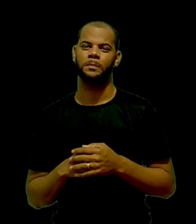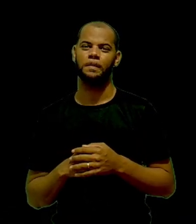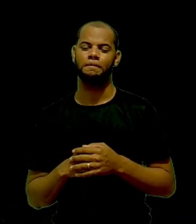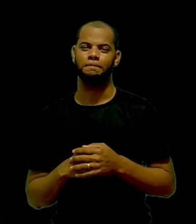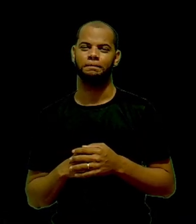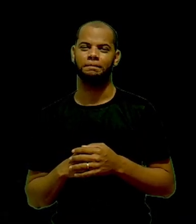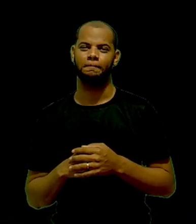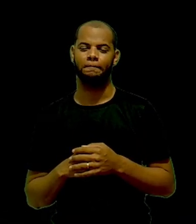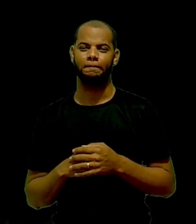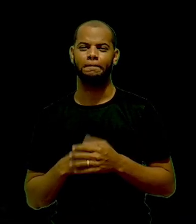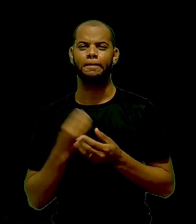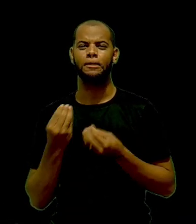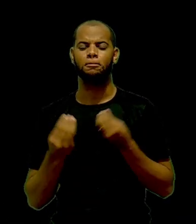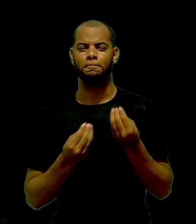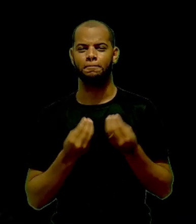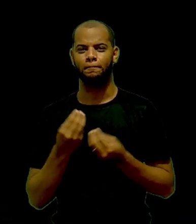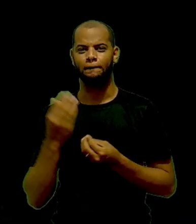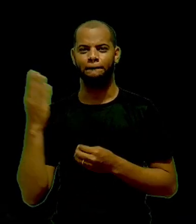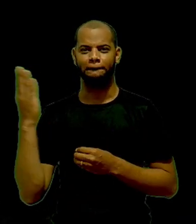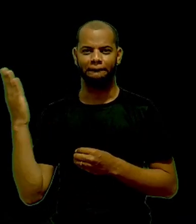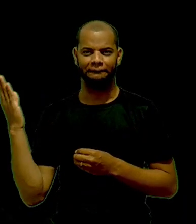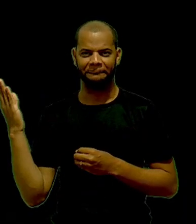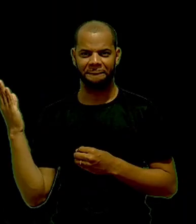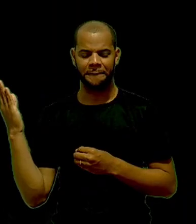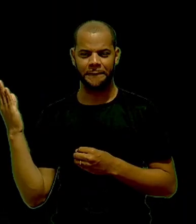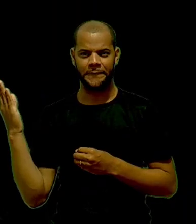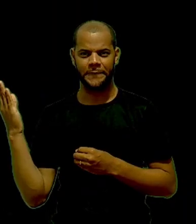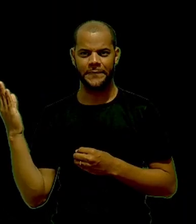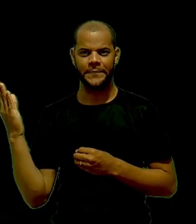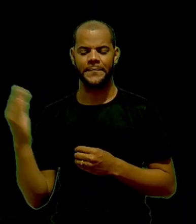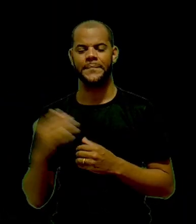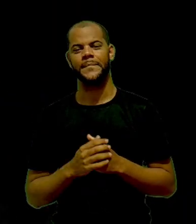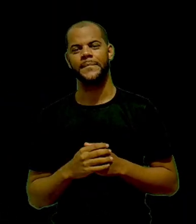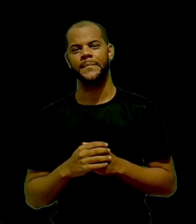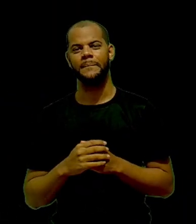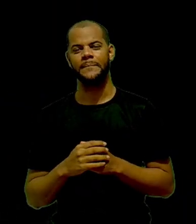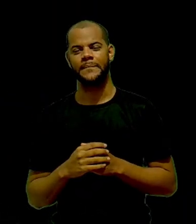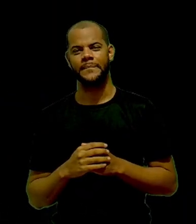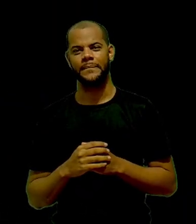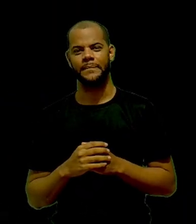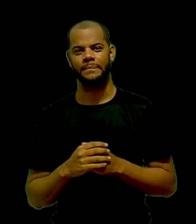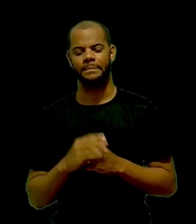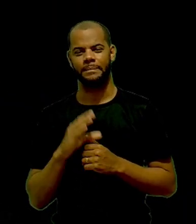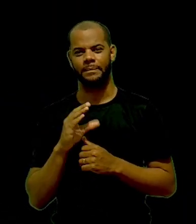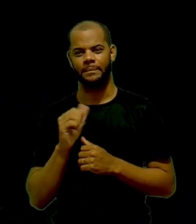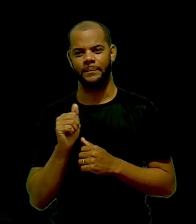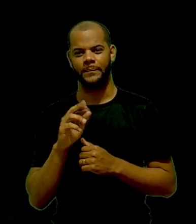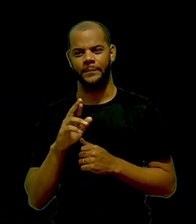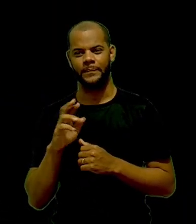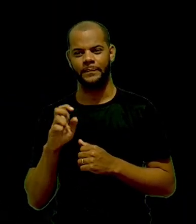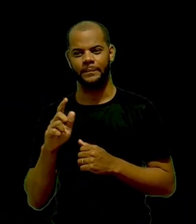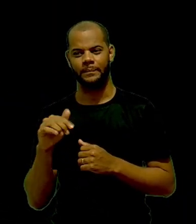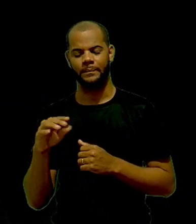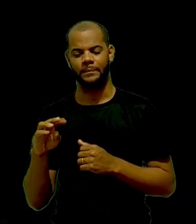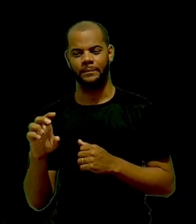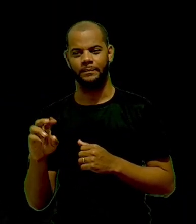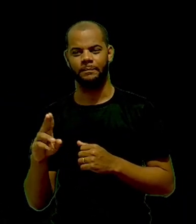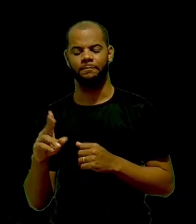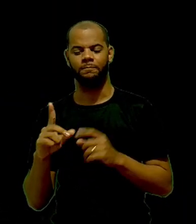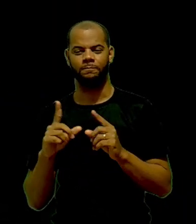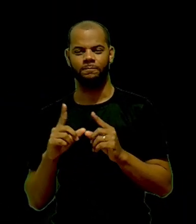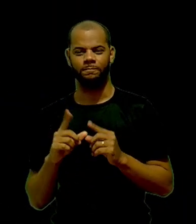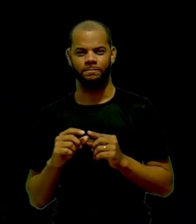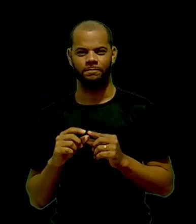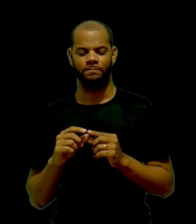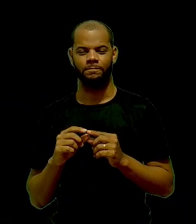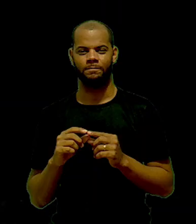Bom, como é uma carga em paralelo, então ela também alivia o carregamento das linhas e reduz investimento em linha